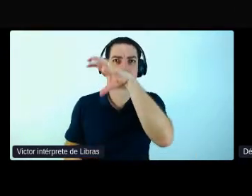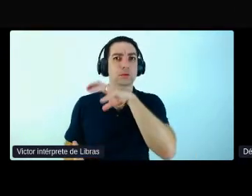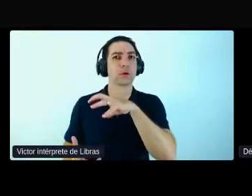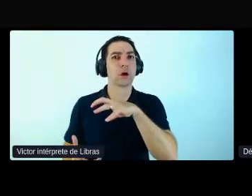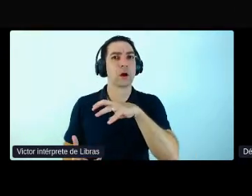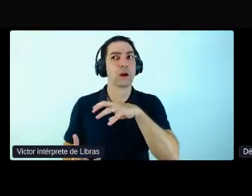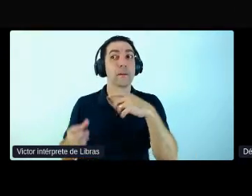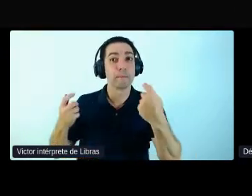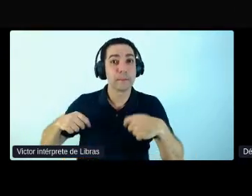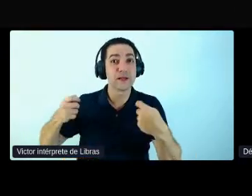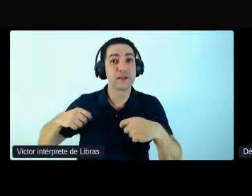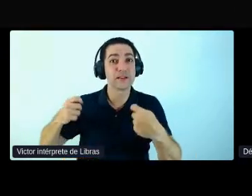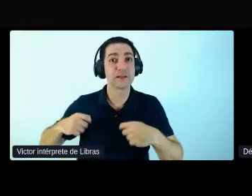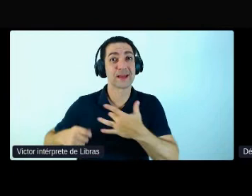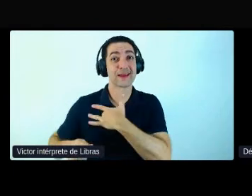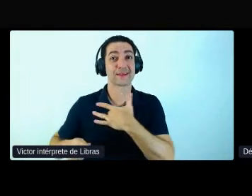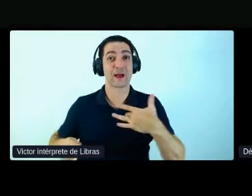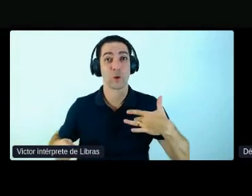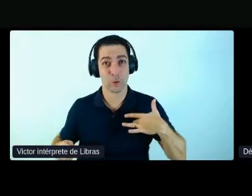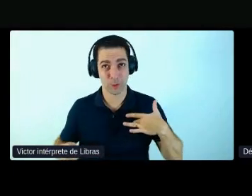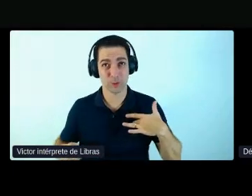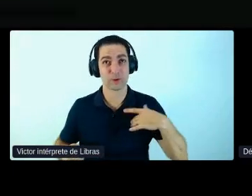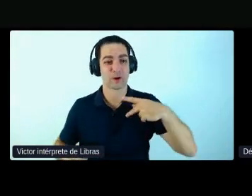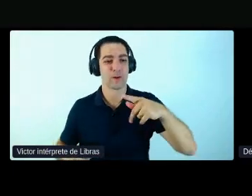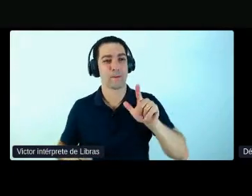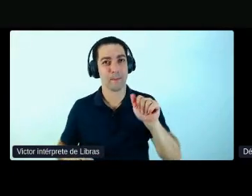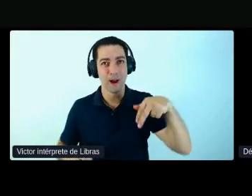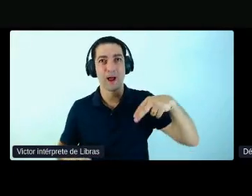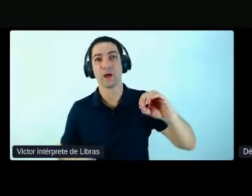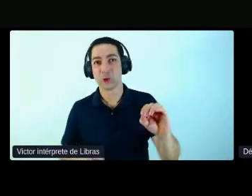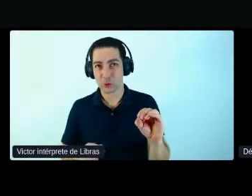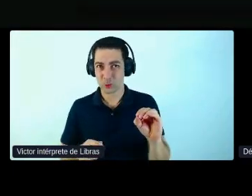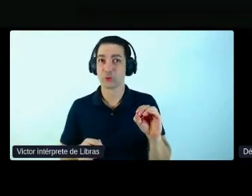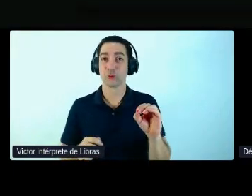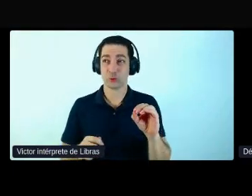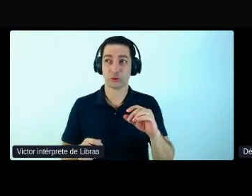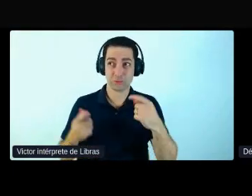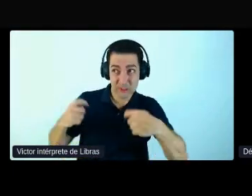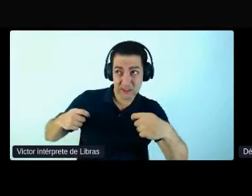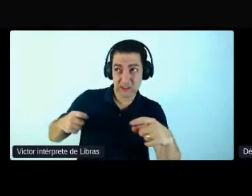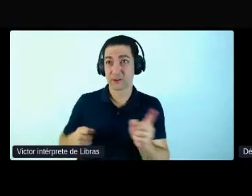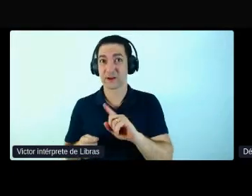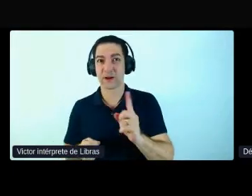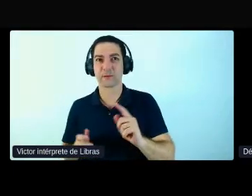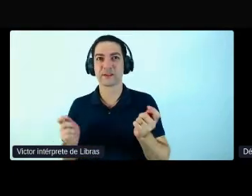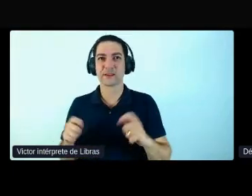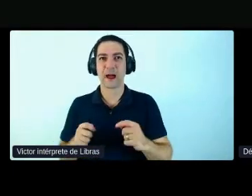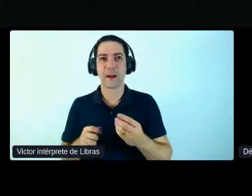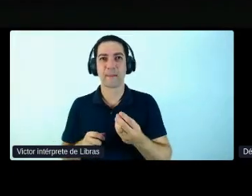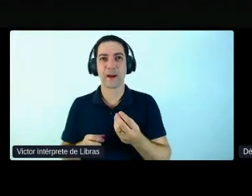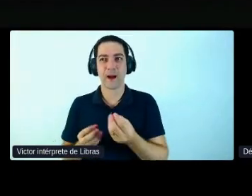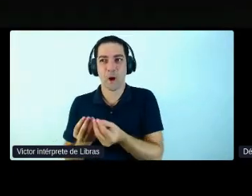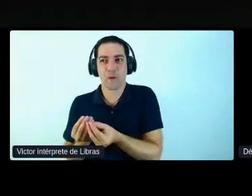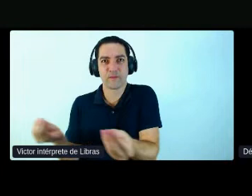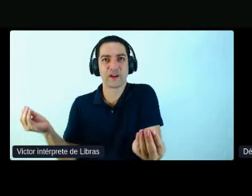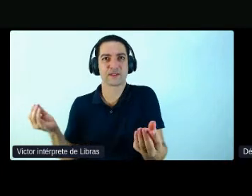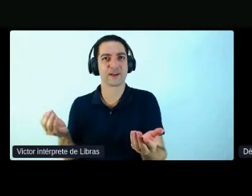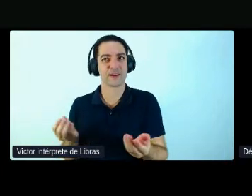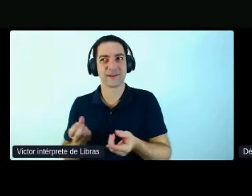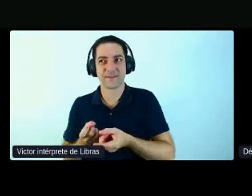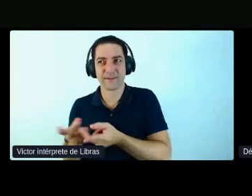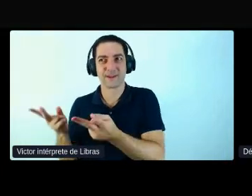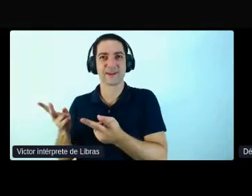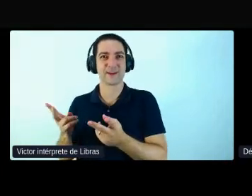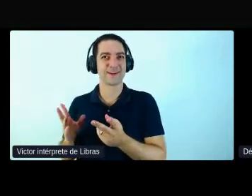e muitas informações e conhecimento que eu posso tirar de apenas um único dado. E o mesmo vale